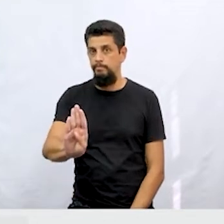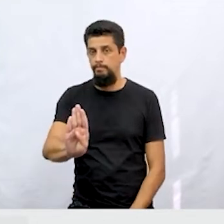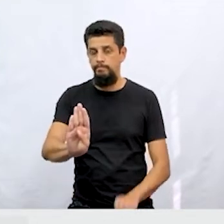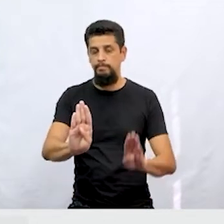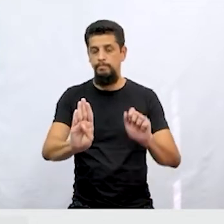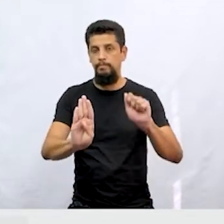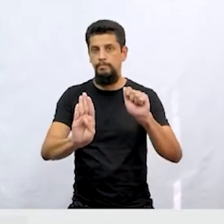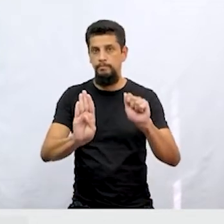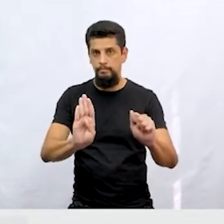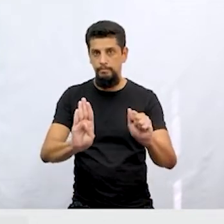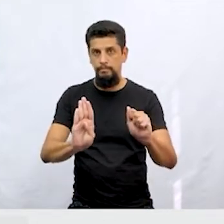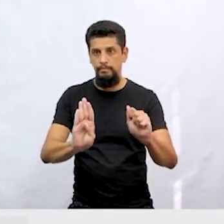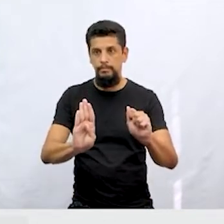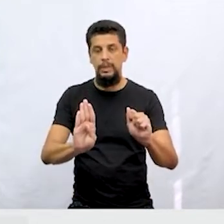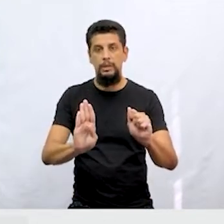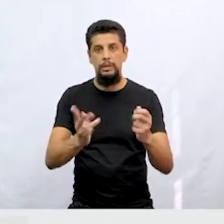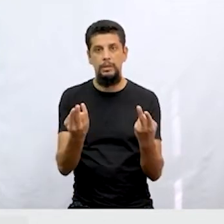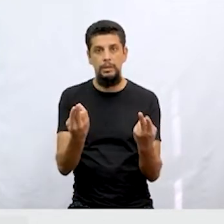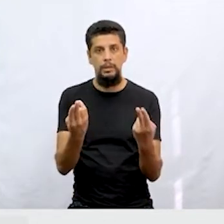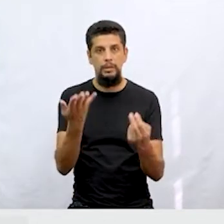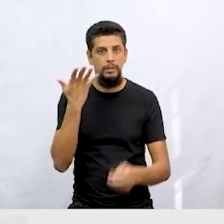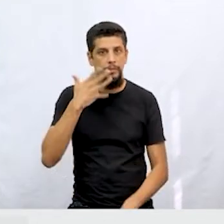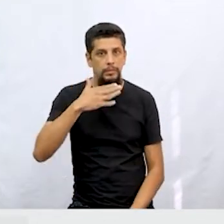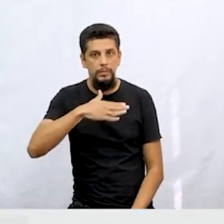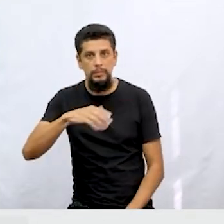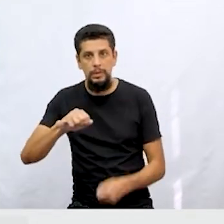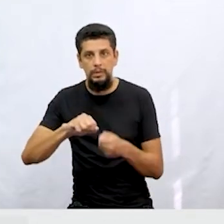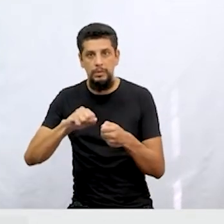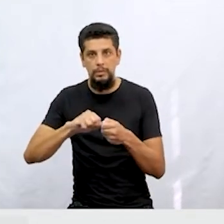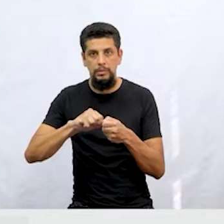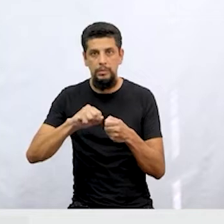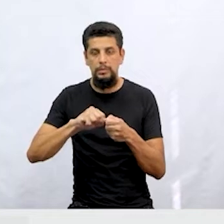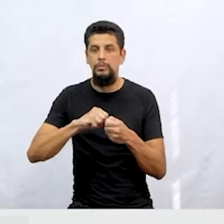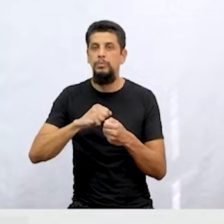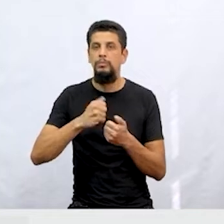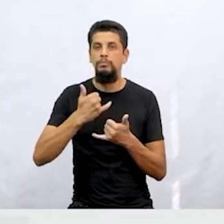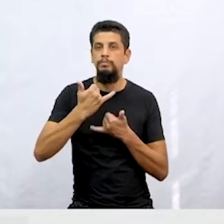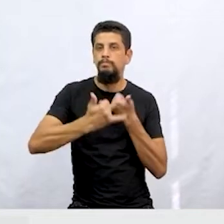Ambas as imagens, as crianças estão fazendo um jogo.